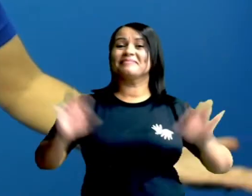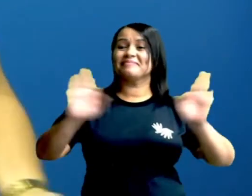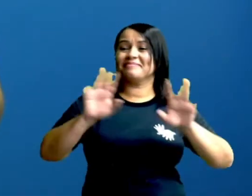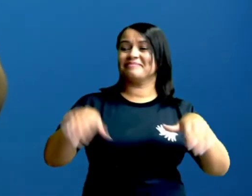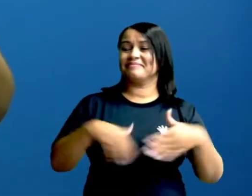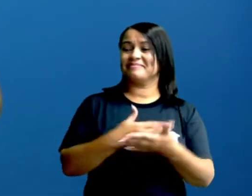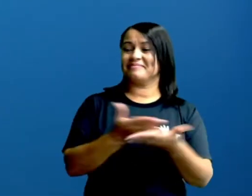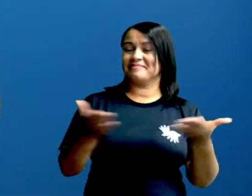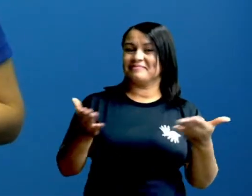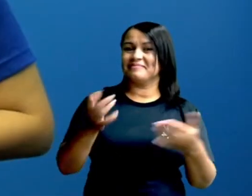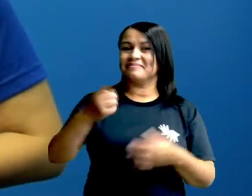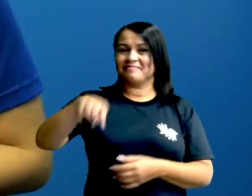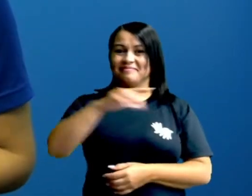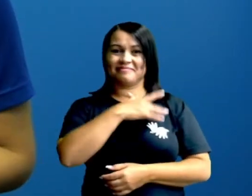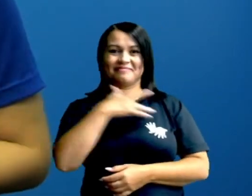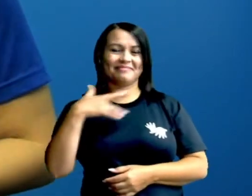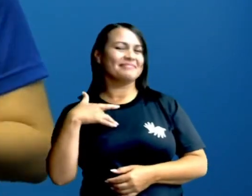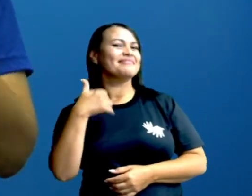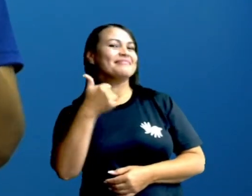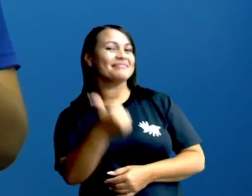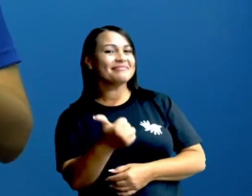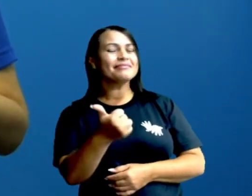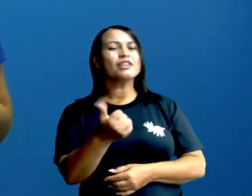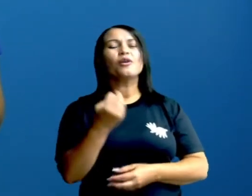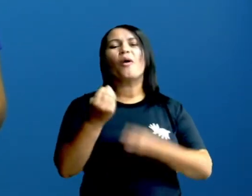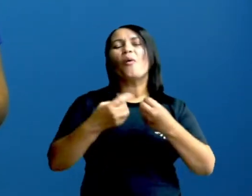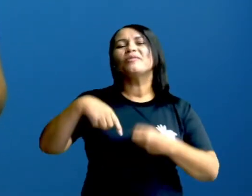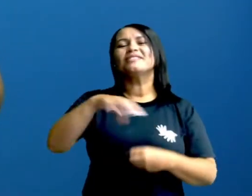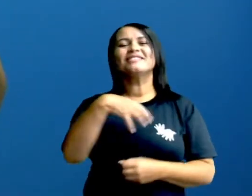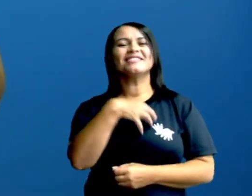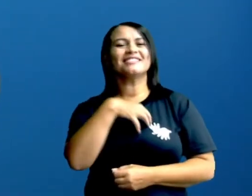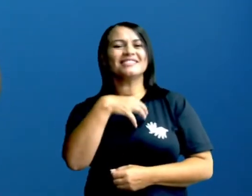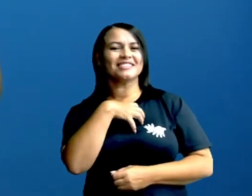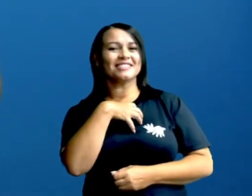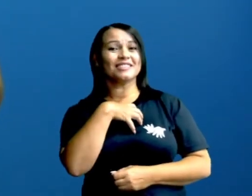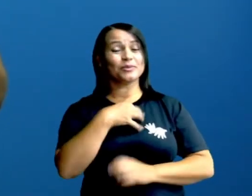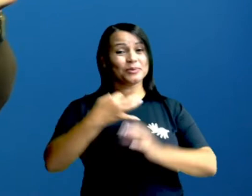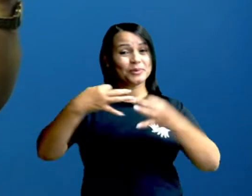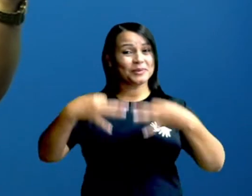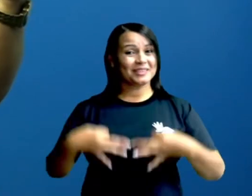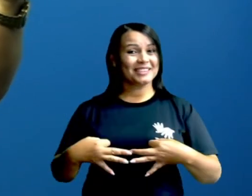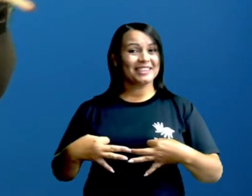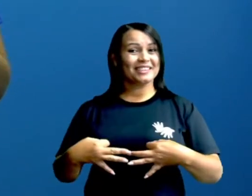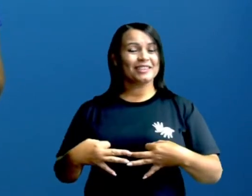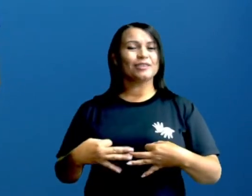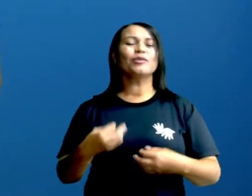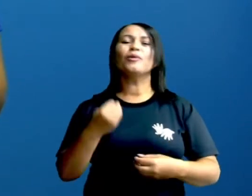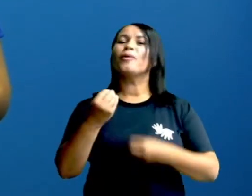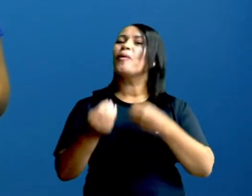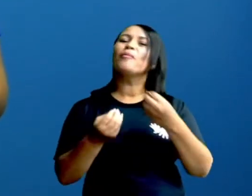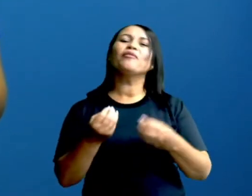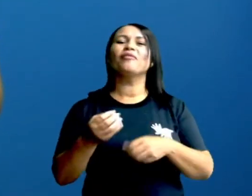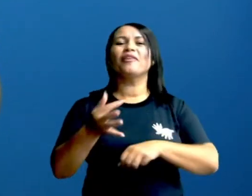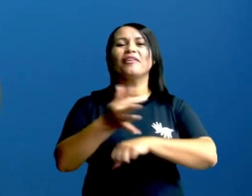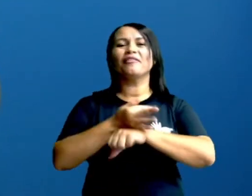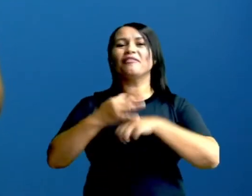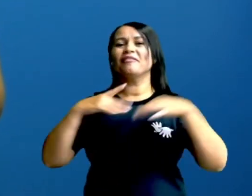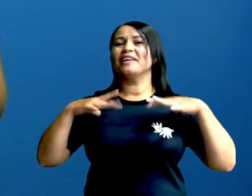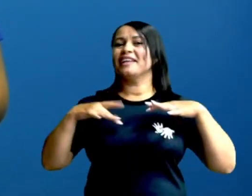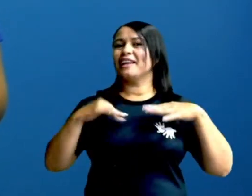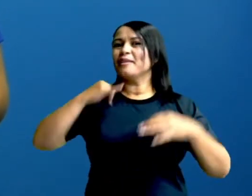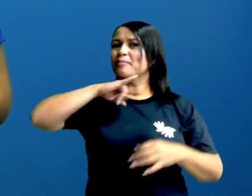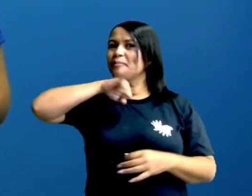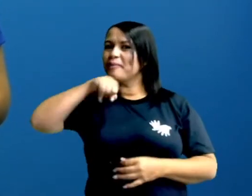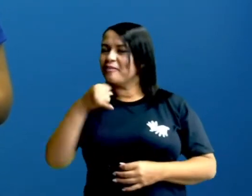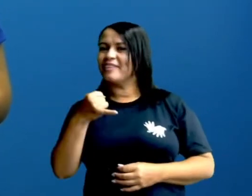Olá, turma! E aí, tudo bem com vocês? Como vocês estão? Tudo certinho? Como foi o feriado? Aproveitaram bastante